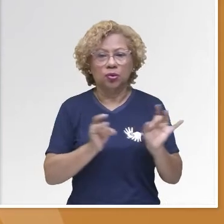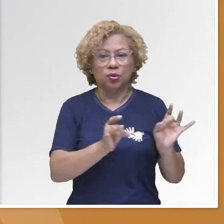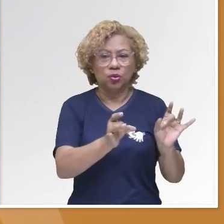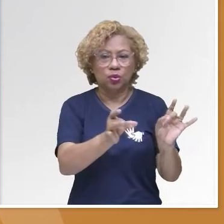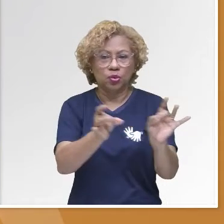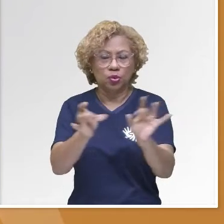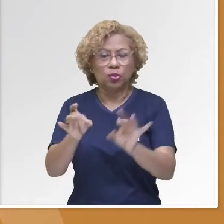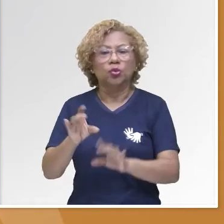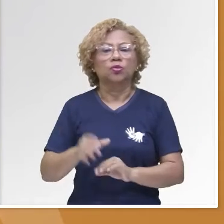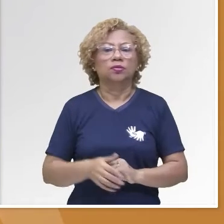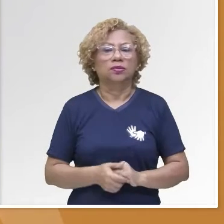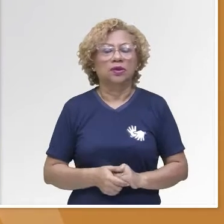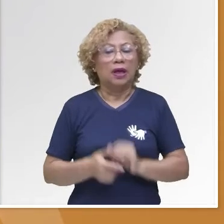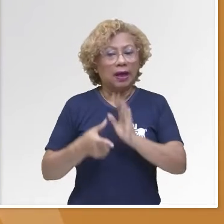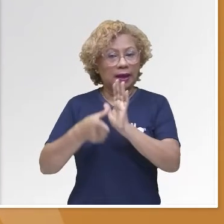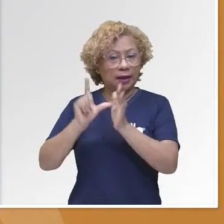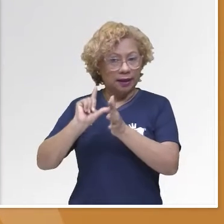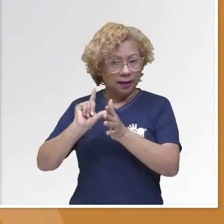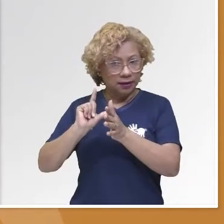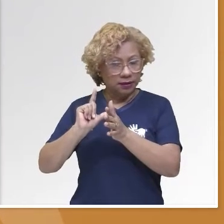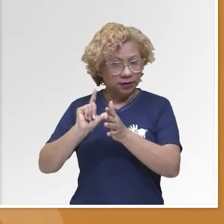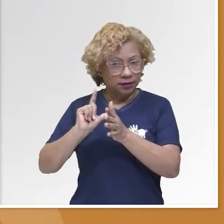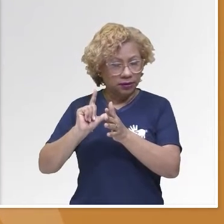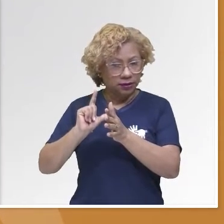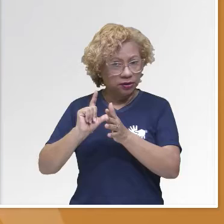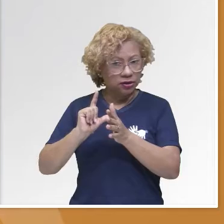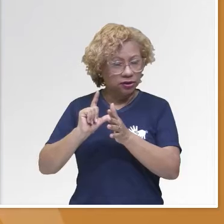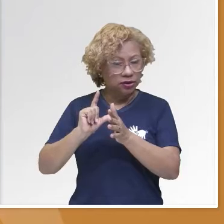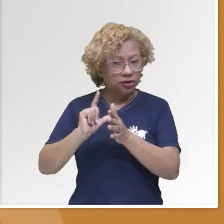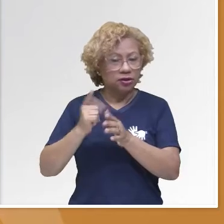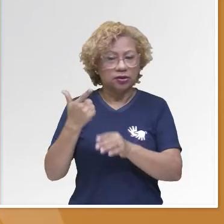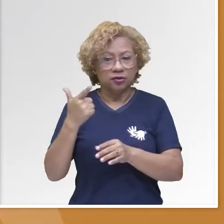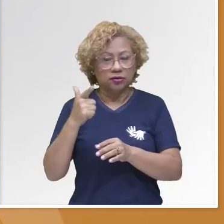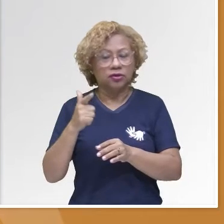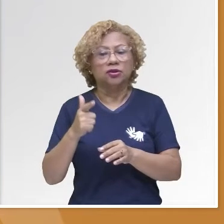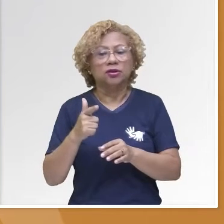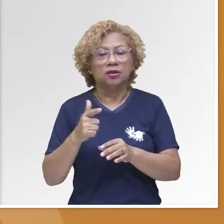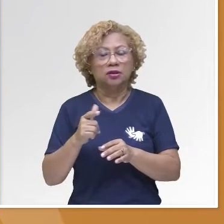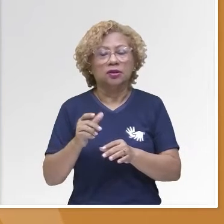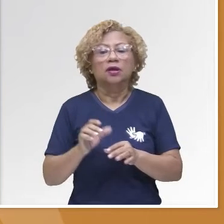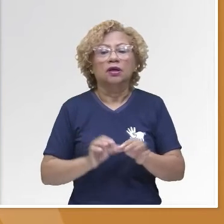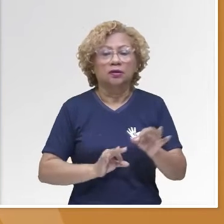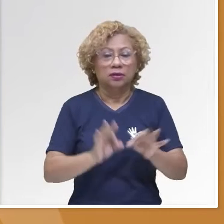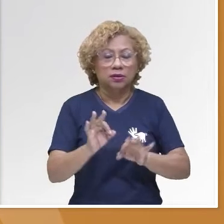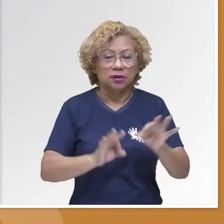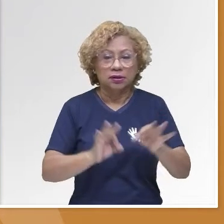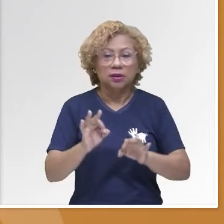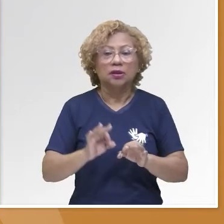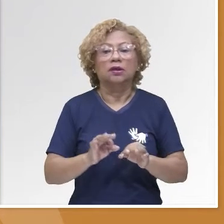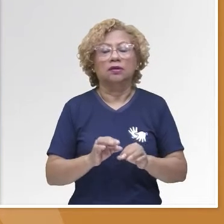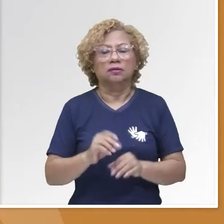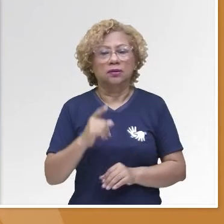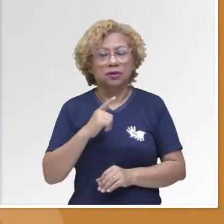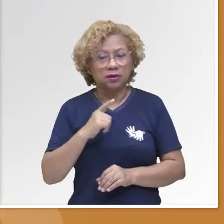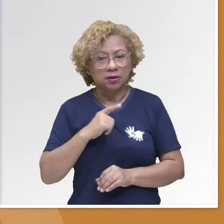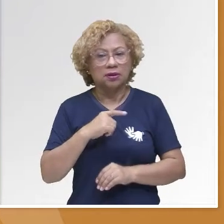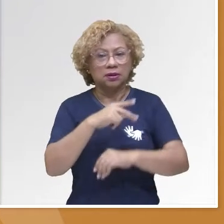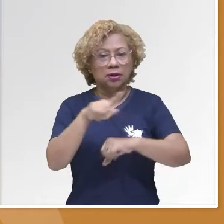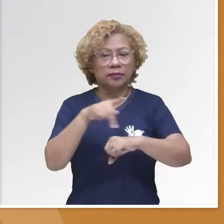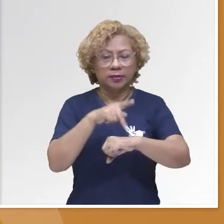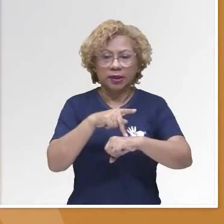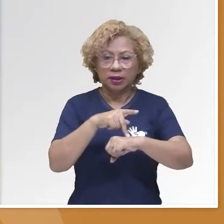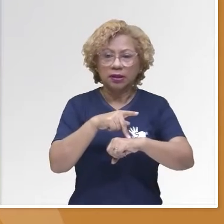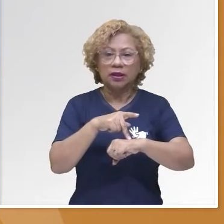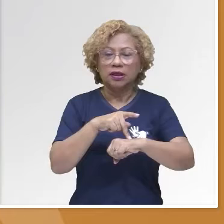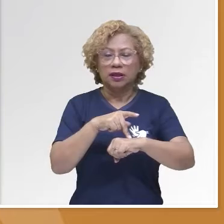dessa criação da Organização Mundial do Comércio, a OMC, existiam países que ganhavam tanto dinheiro em cima